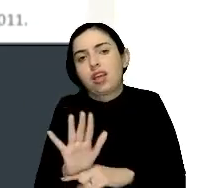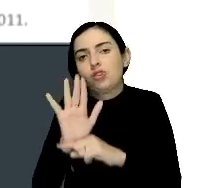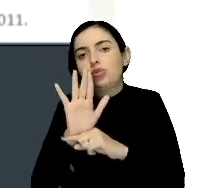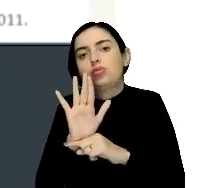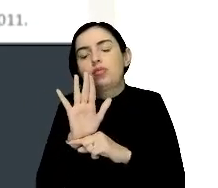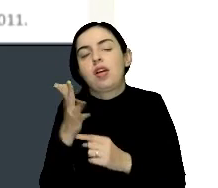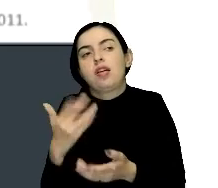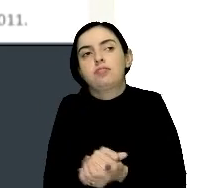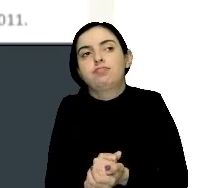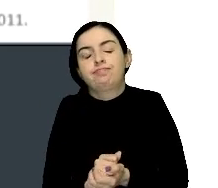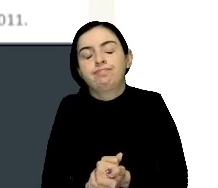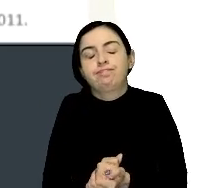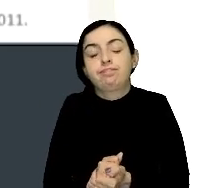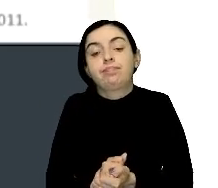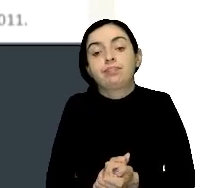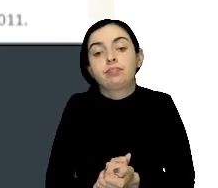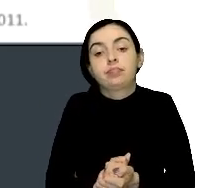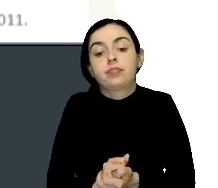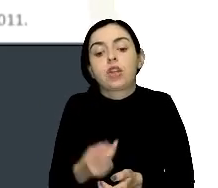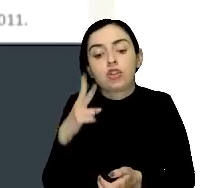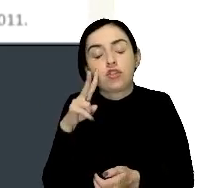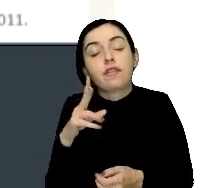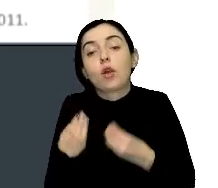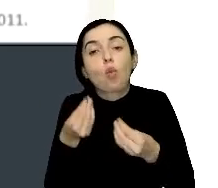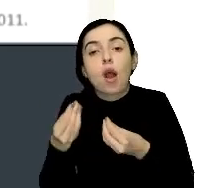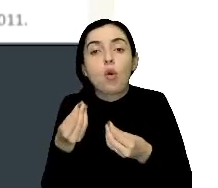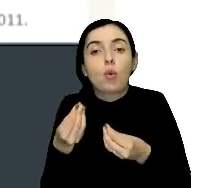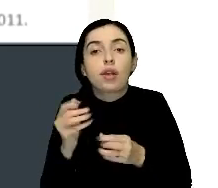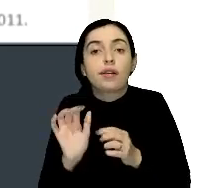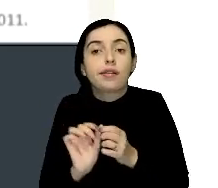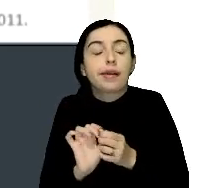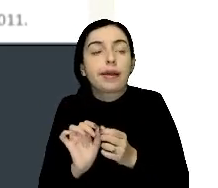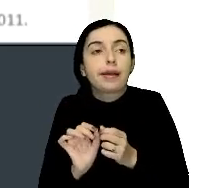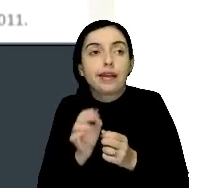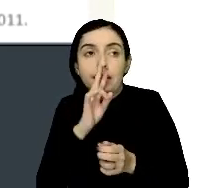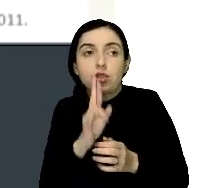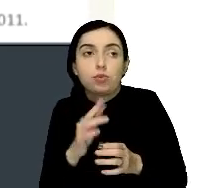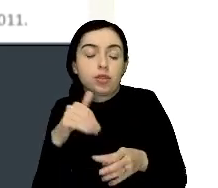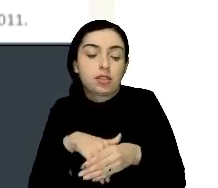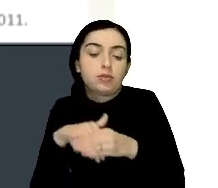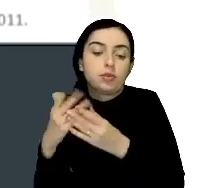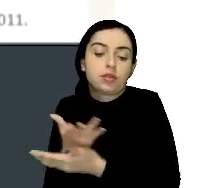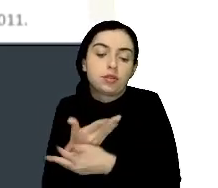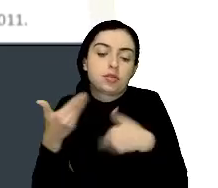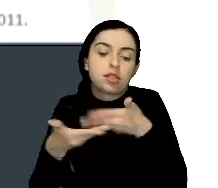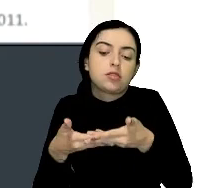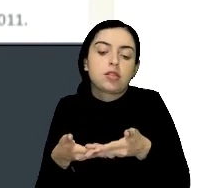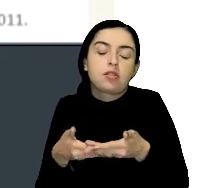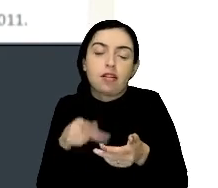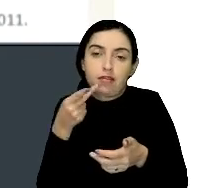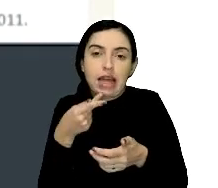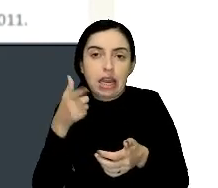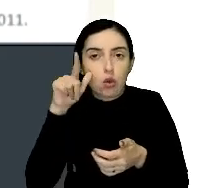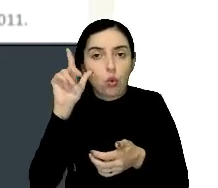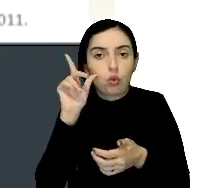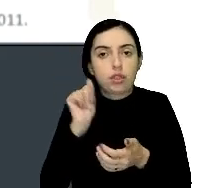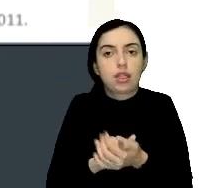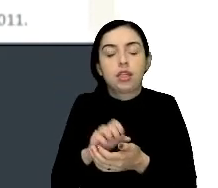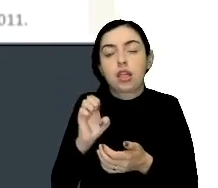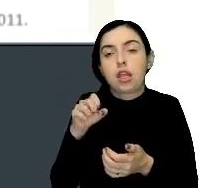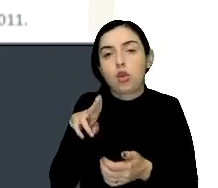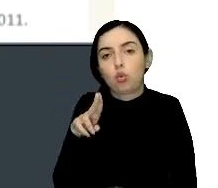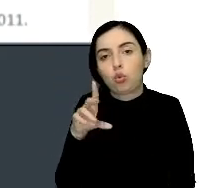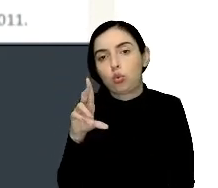acolhida. Então a gente vai ver qual vai ser o desdobramento disso, mas foi uma fala de ontem do Erdogan